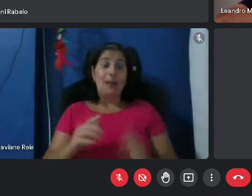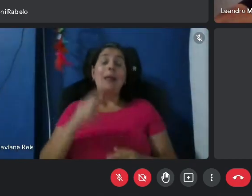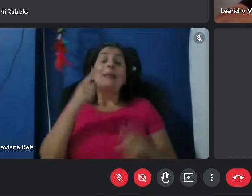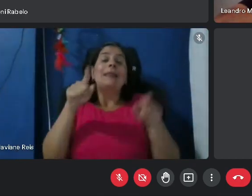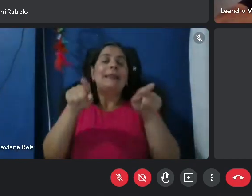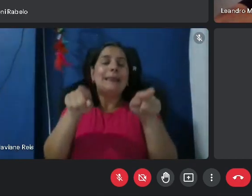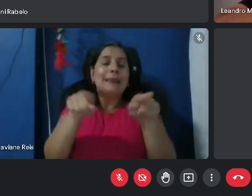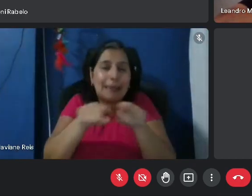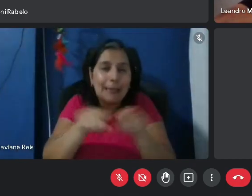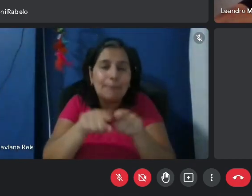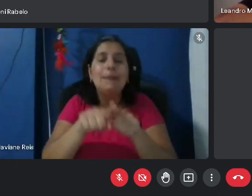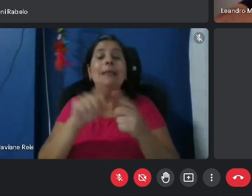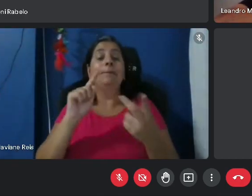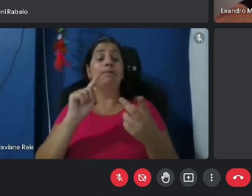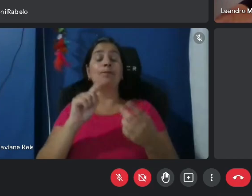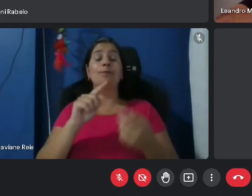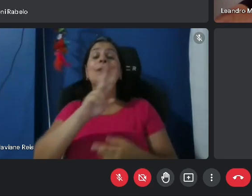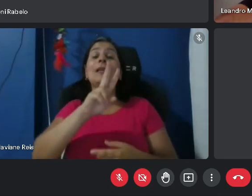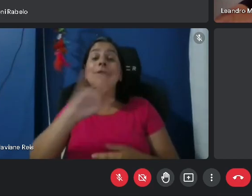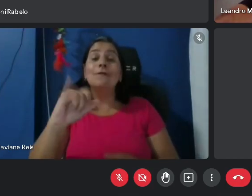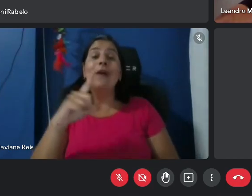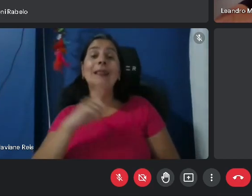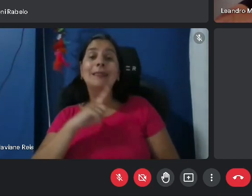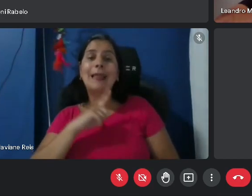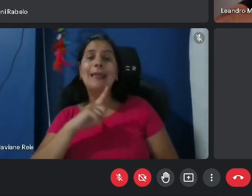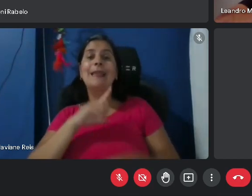divulgado amplamente para toda a população.